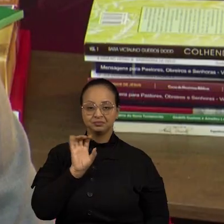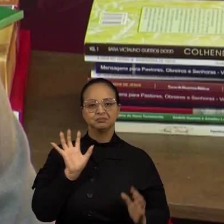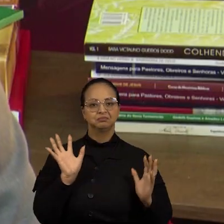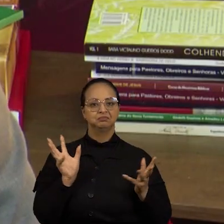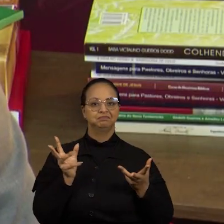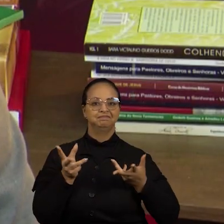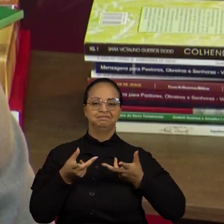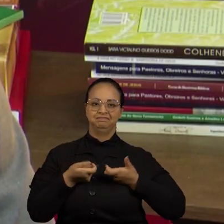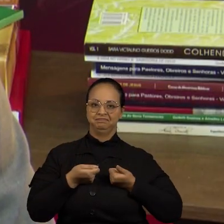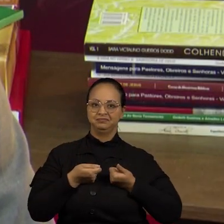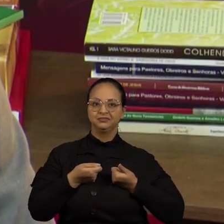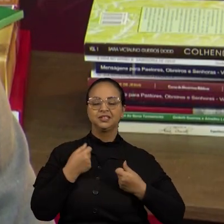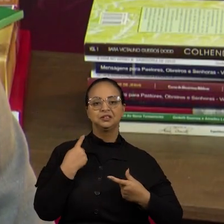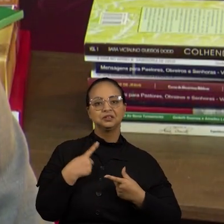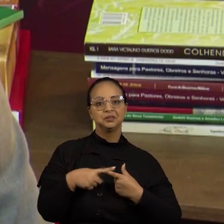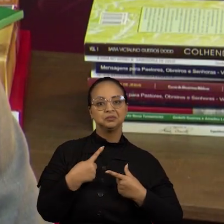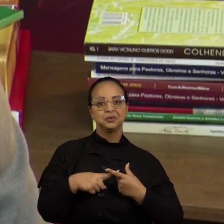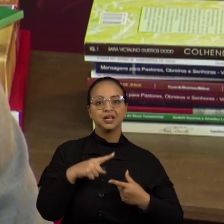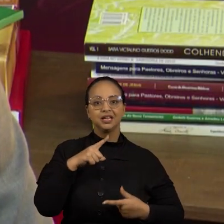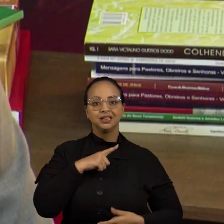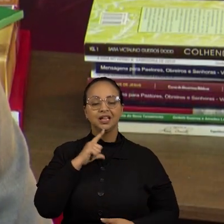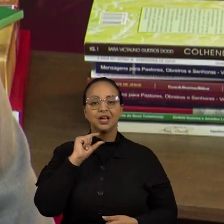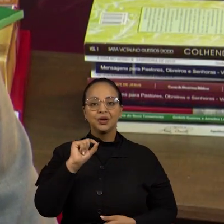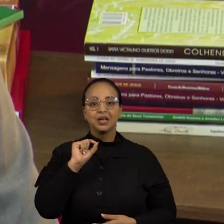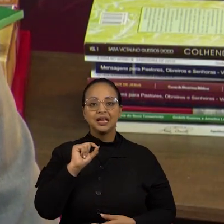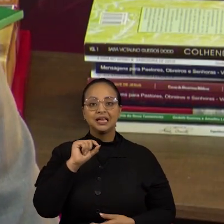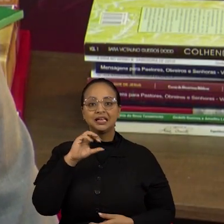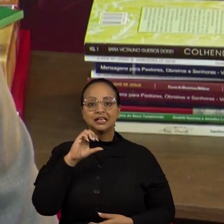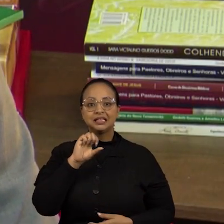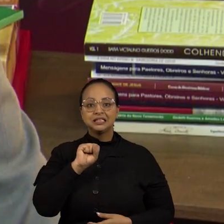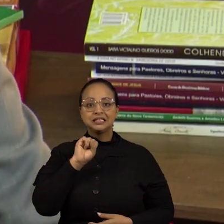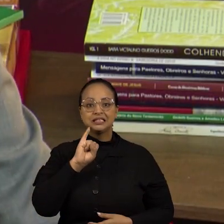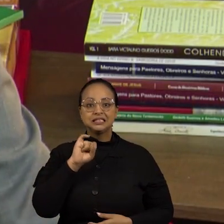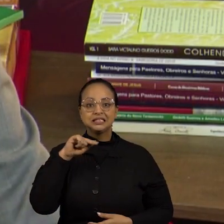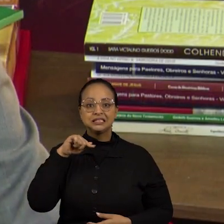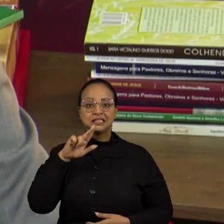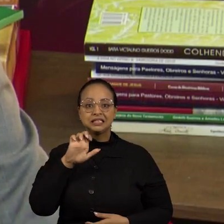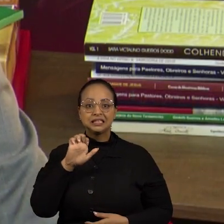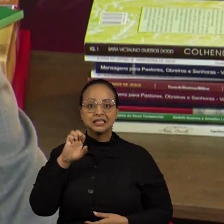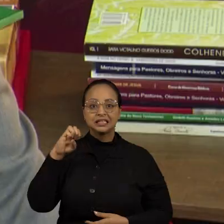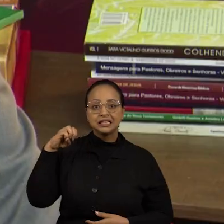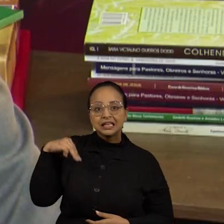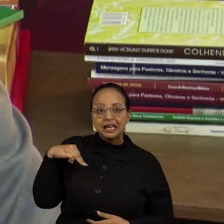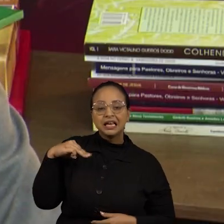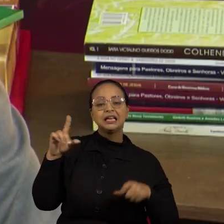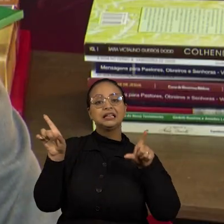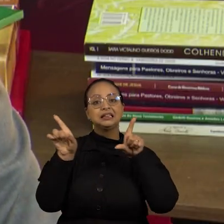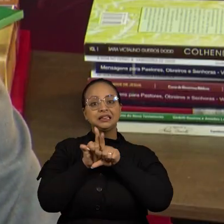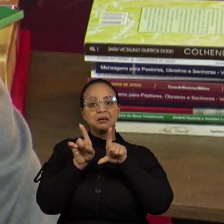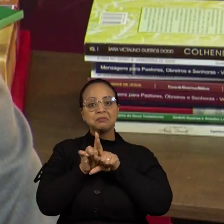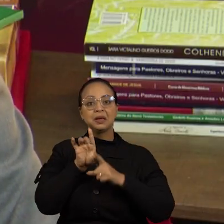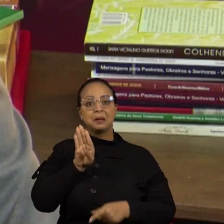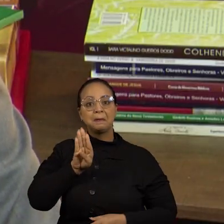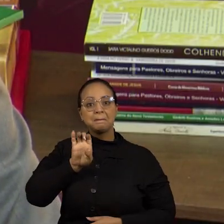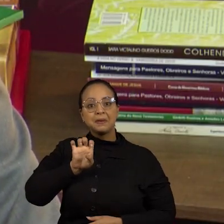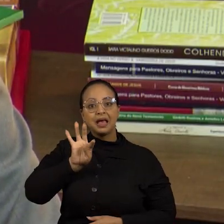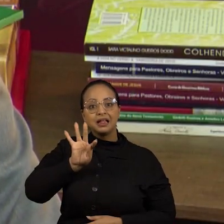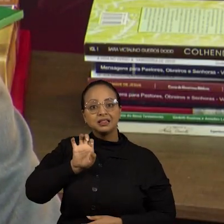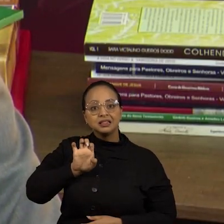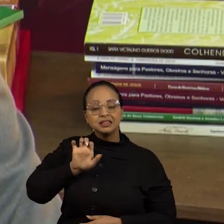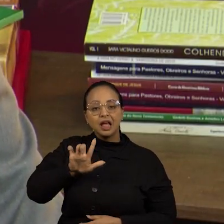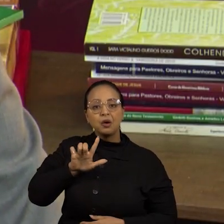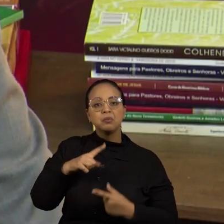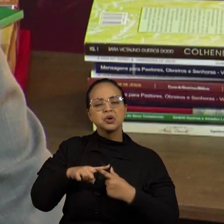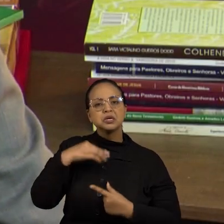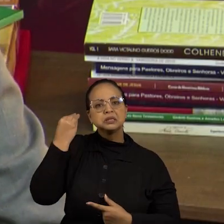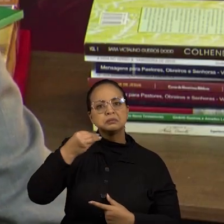altar em Siquém, né? E o altar em Betel. Sim. E o que chama a atenção aqui, eu acho que é muito